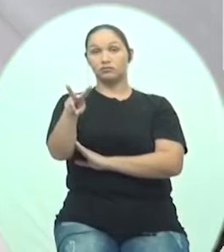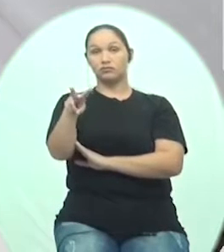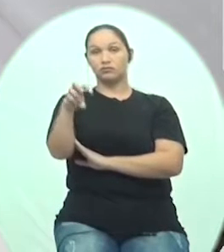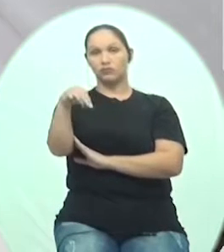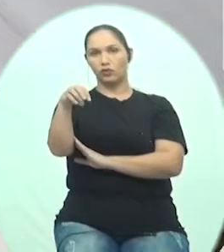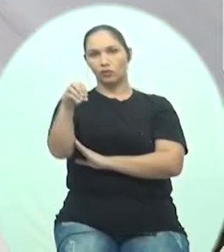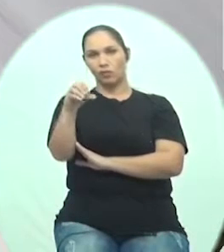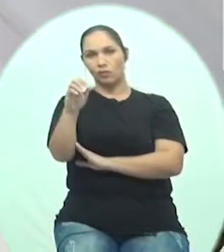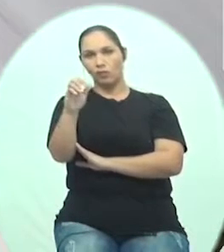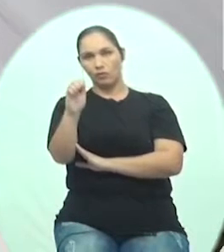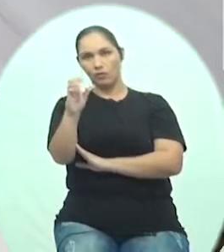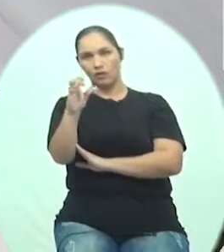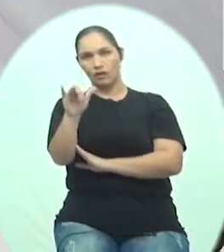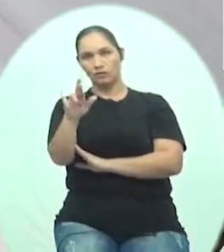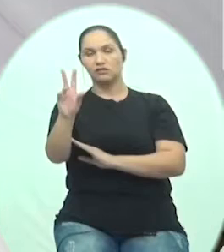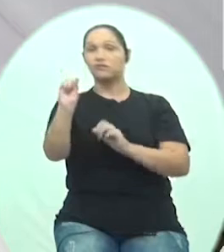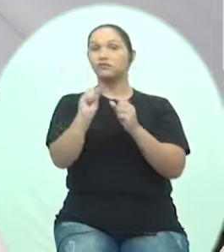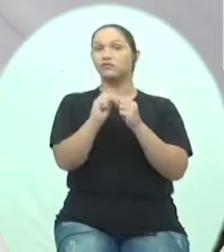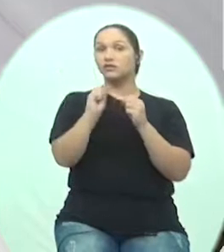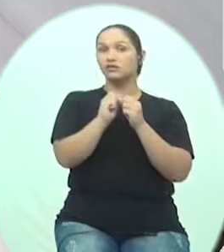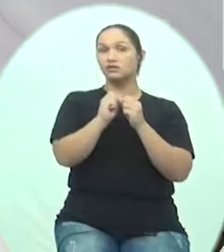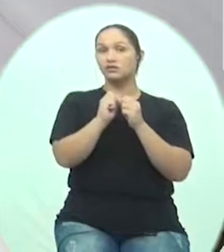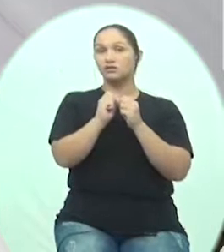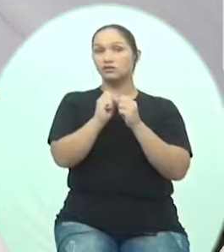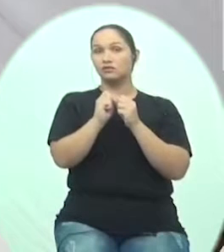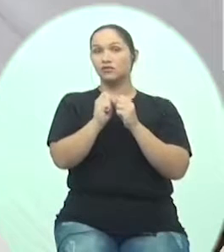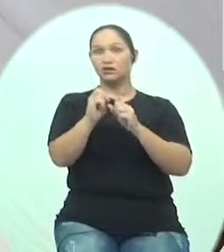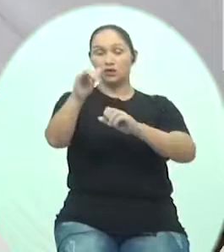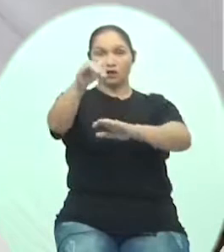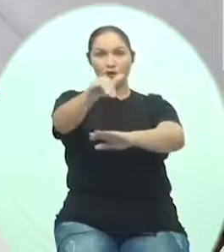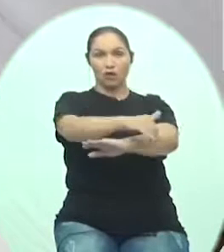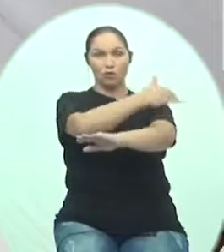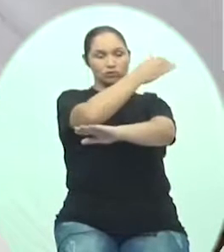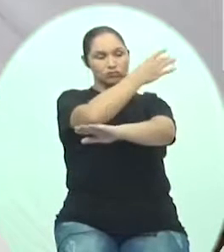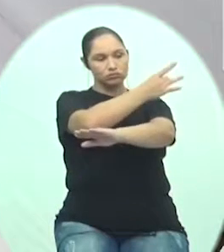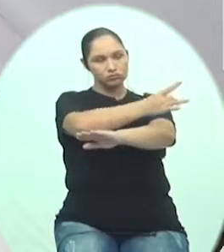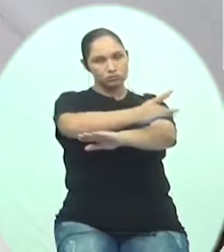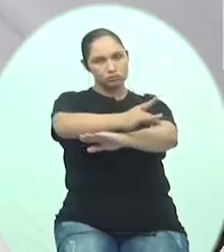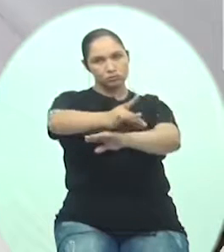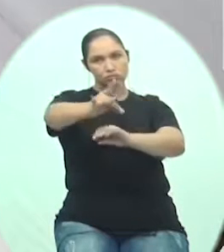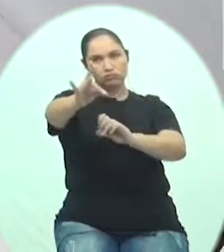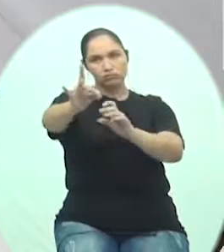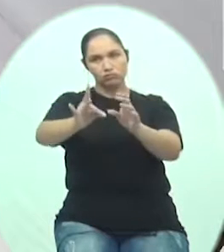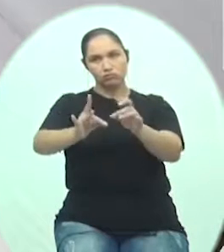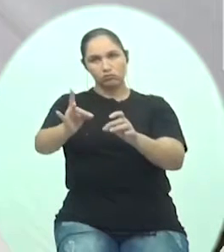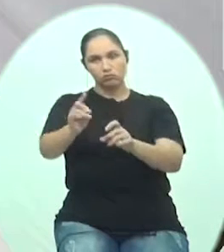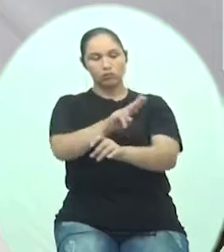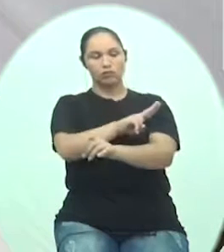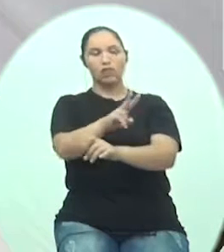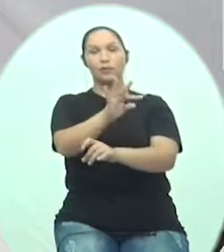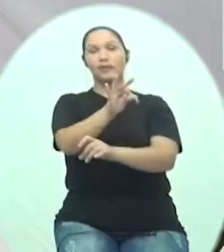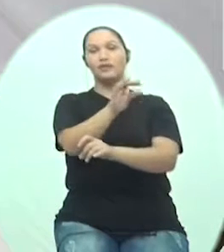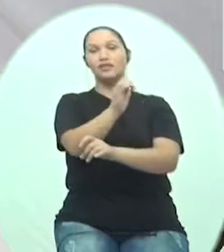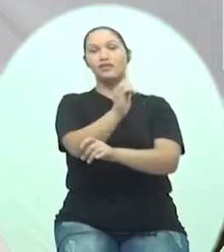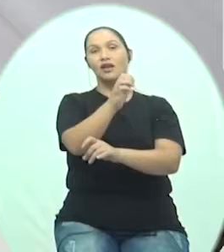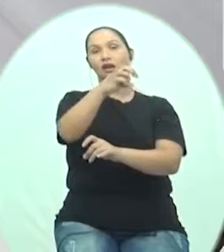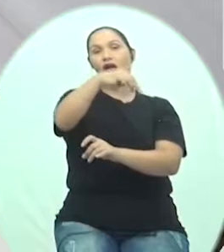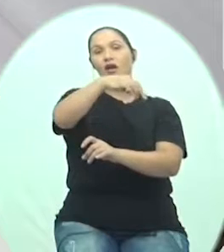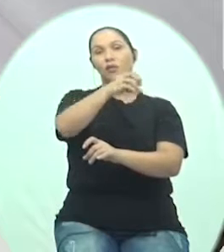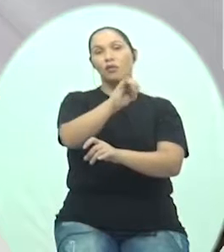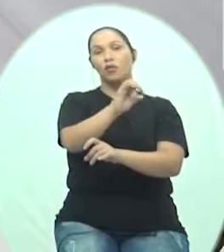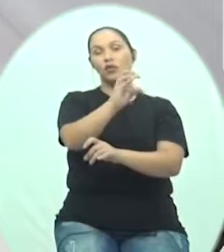Mair da jori assunto recolocação de lajotas na Rua Tamoio Aimoré